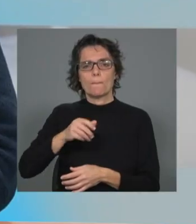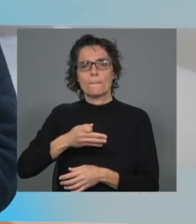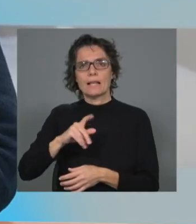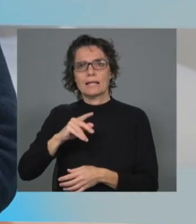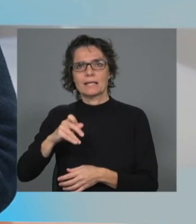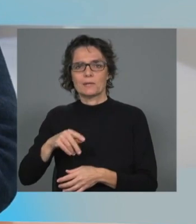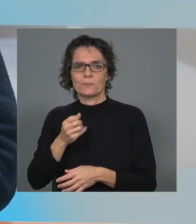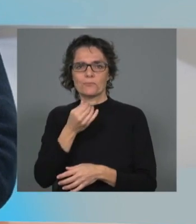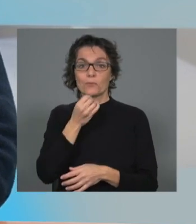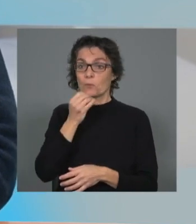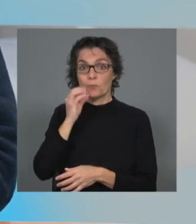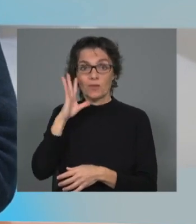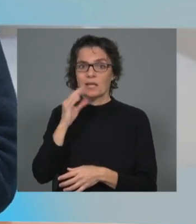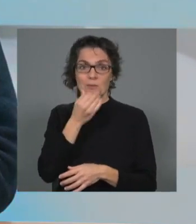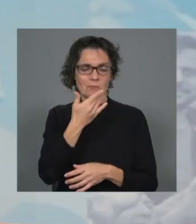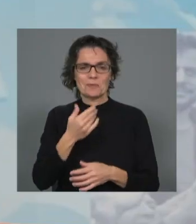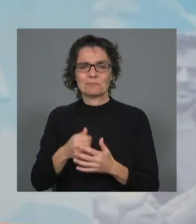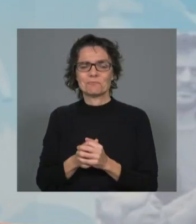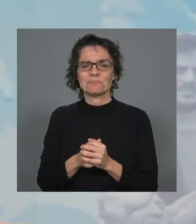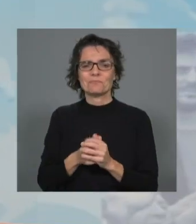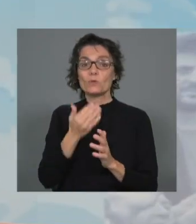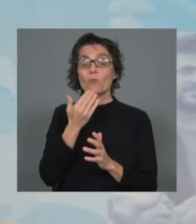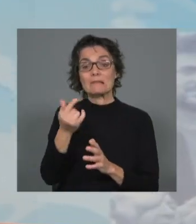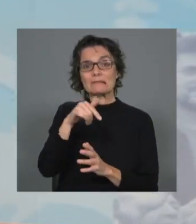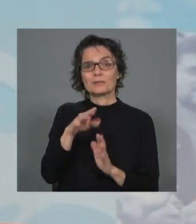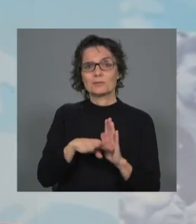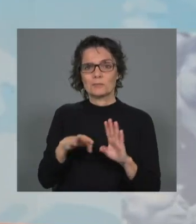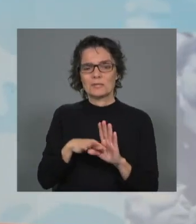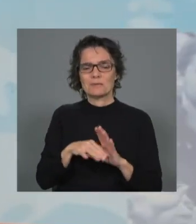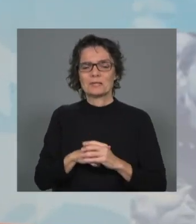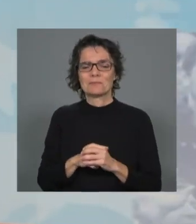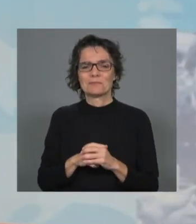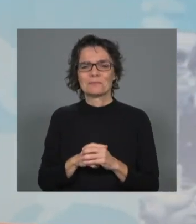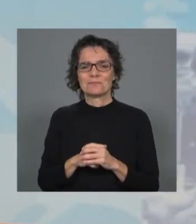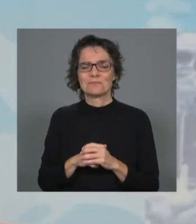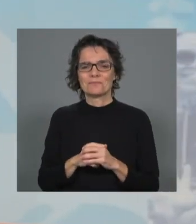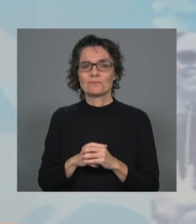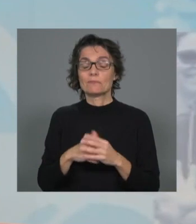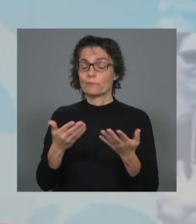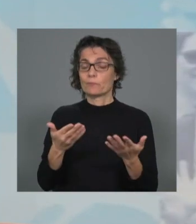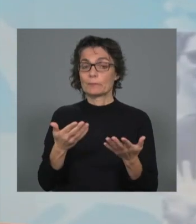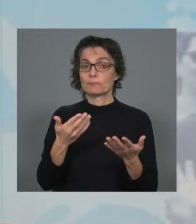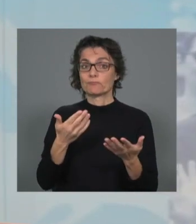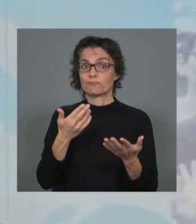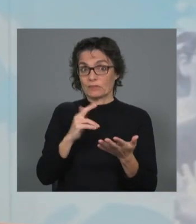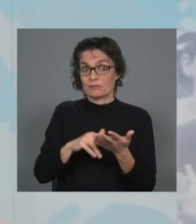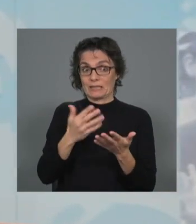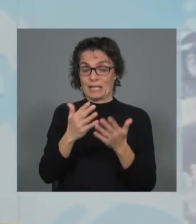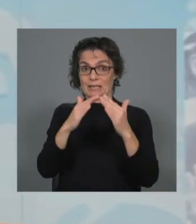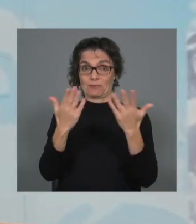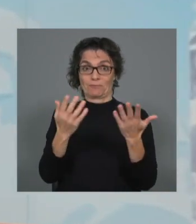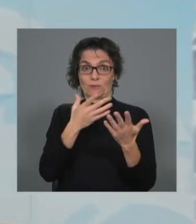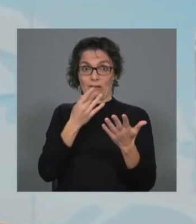tarde. Obrigado por estar connosco. De facto, é a cena central do Natal, pelo menos para quem o